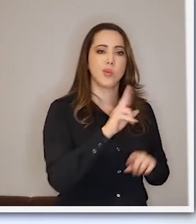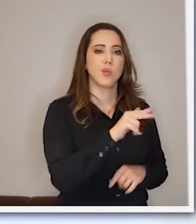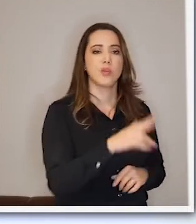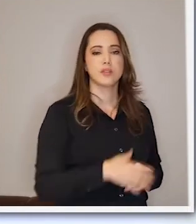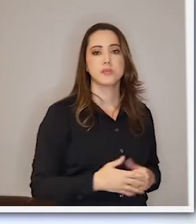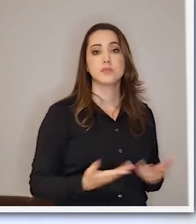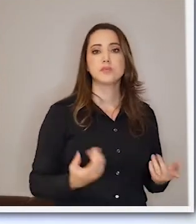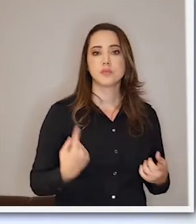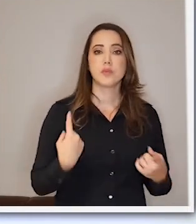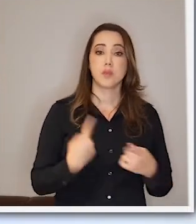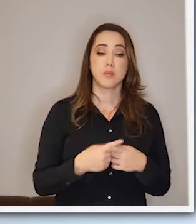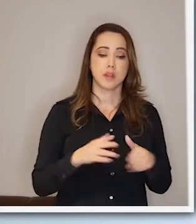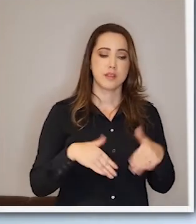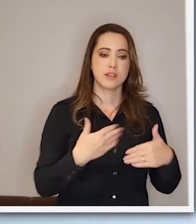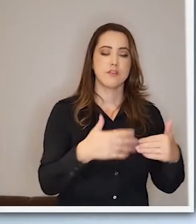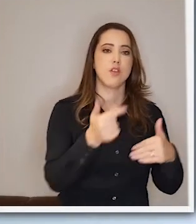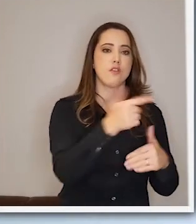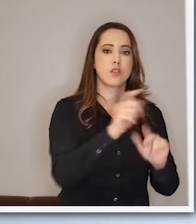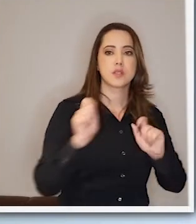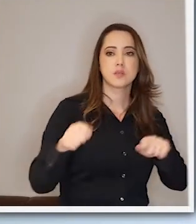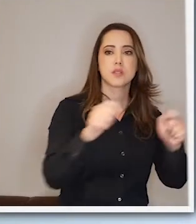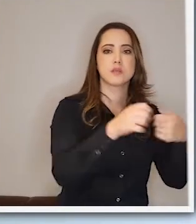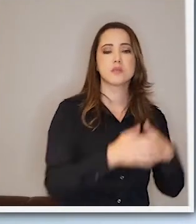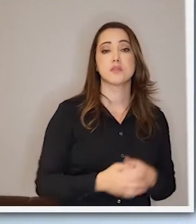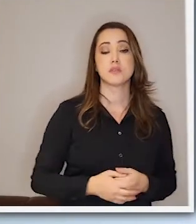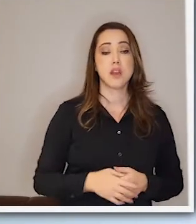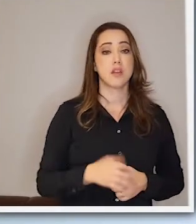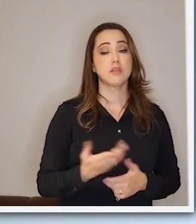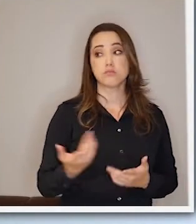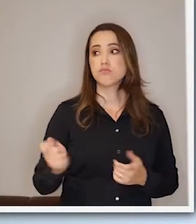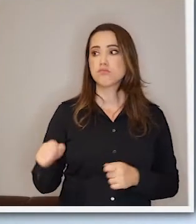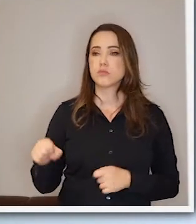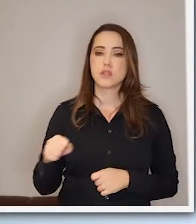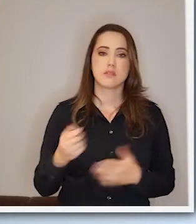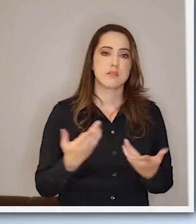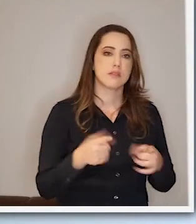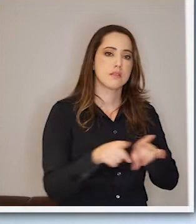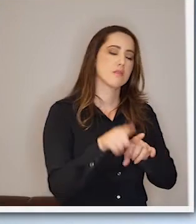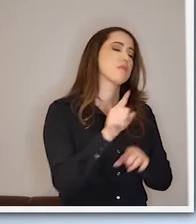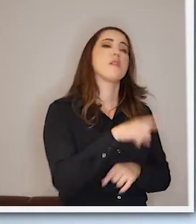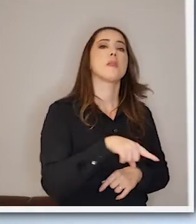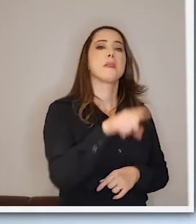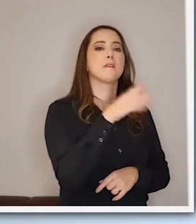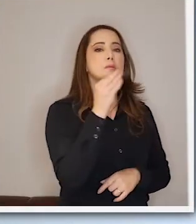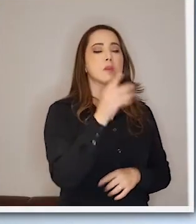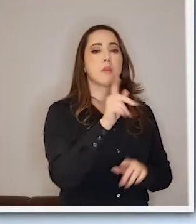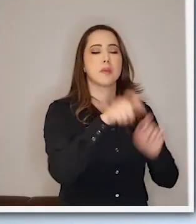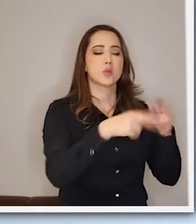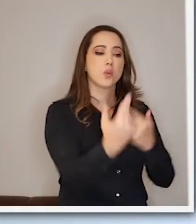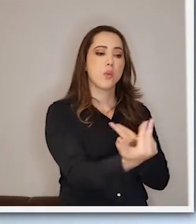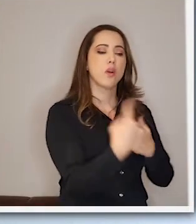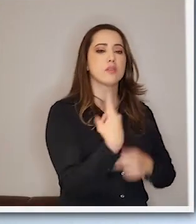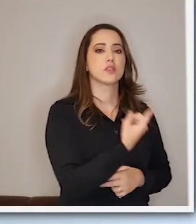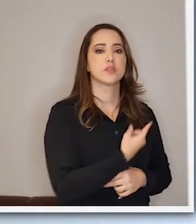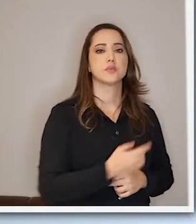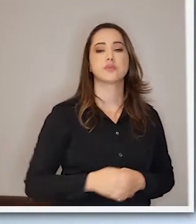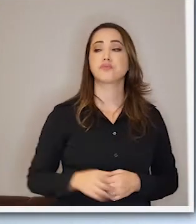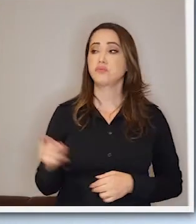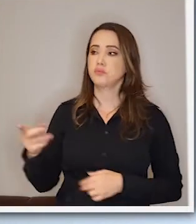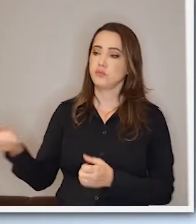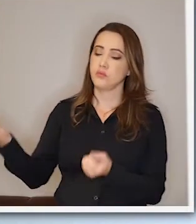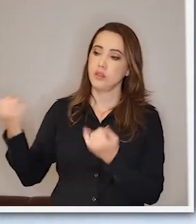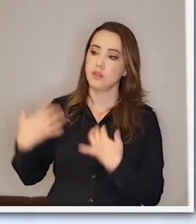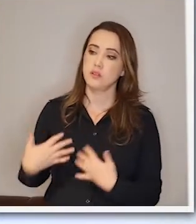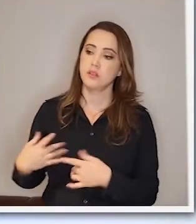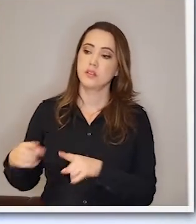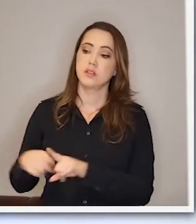deficiência visual. Porque ele desenvolve outras habilidades. Eles são como gente, eles são apenas gente como você e eu. Você